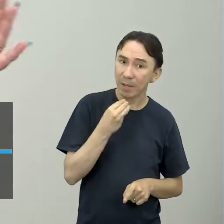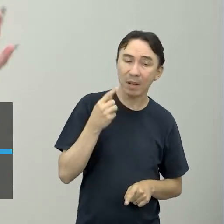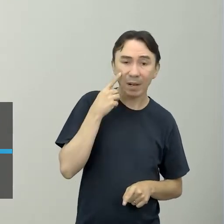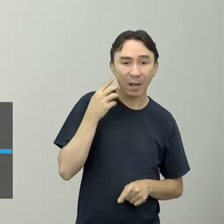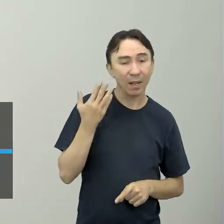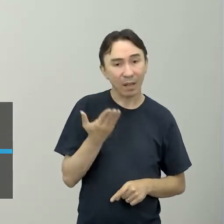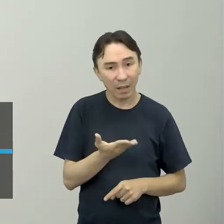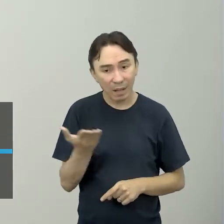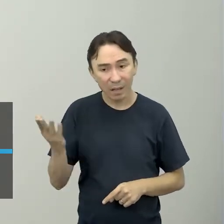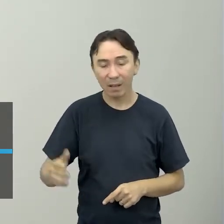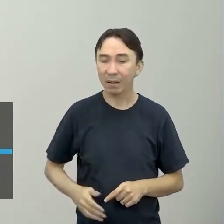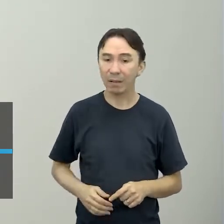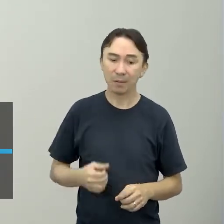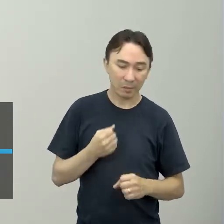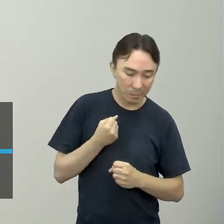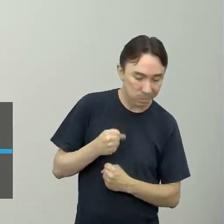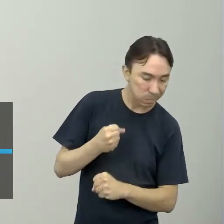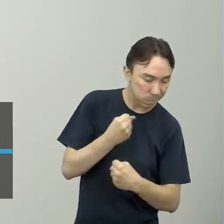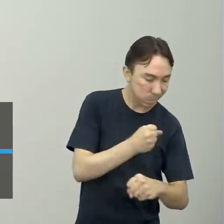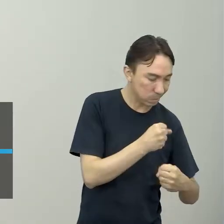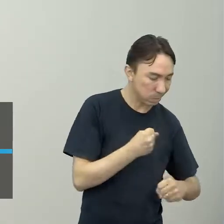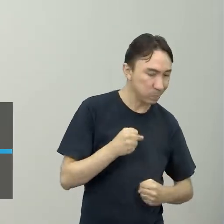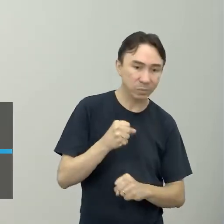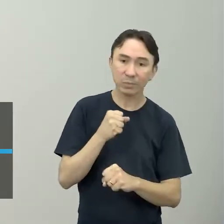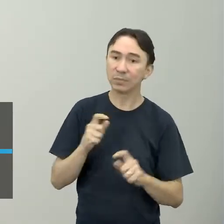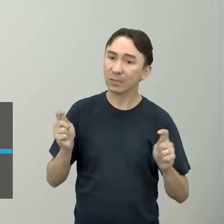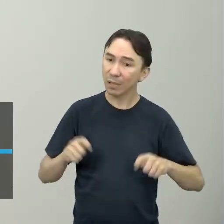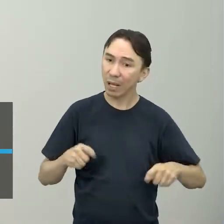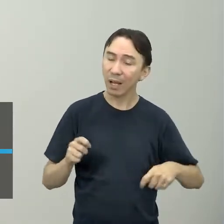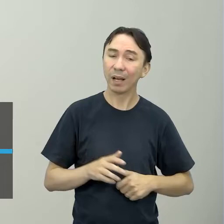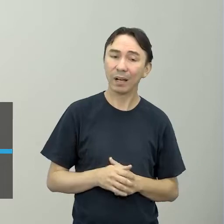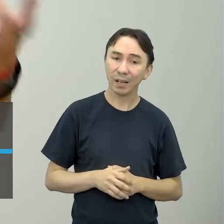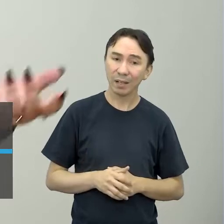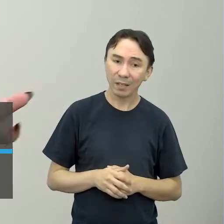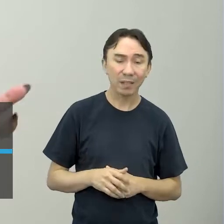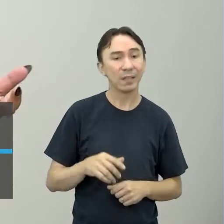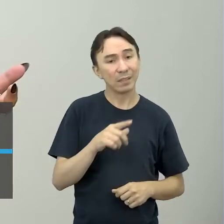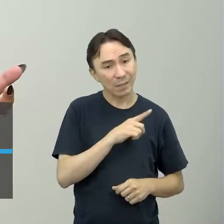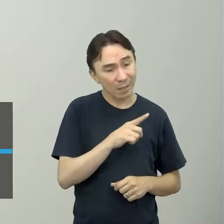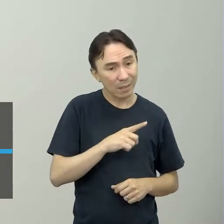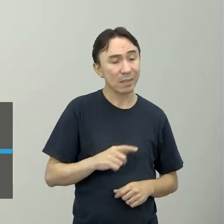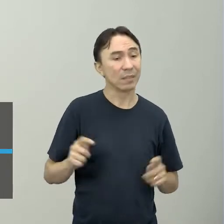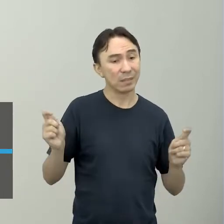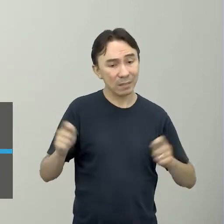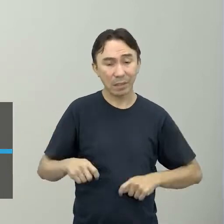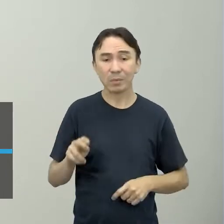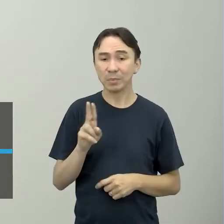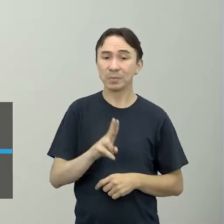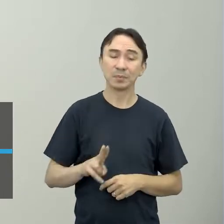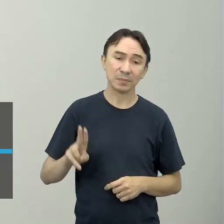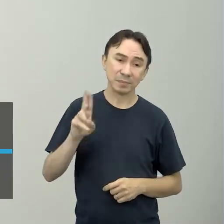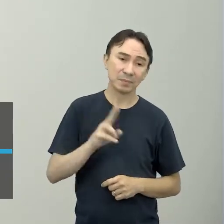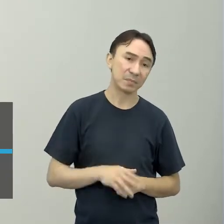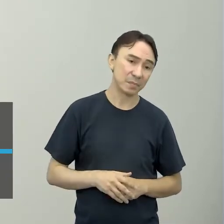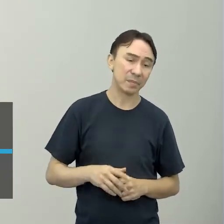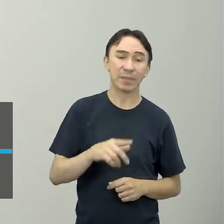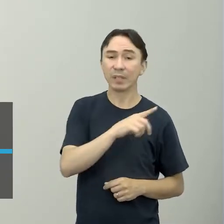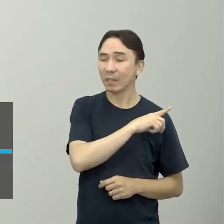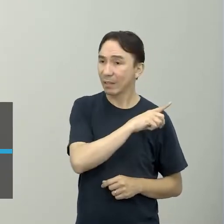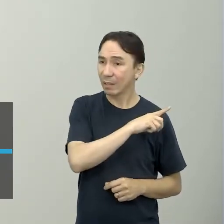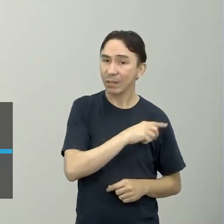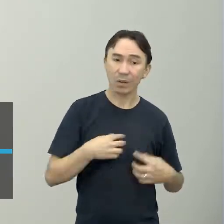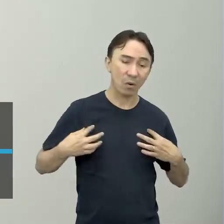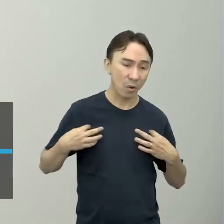casa, né, então você também hoje tem opções no mercado de até coisas que você pode comprar, roupas de upcycling,